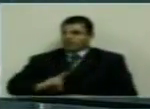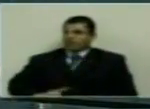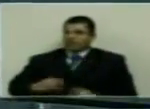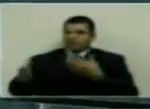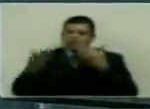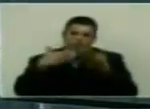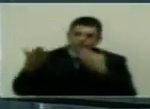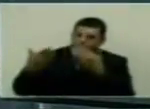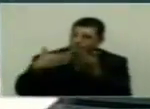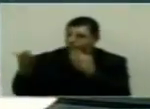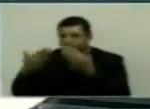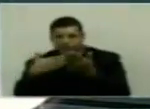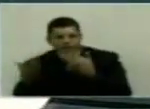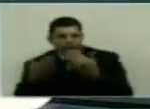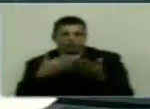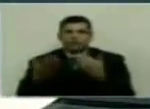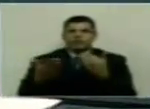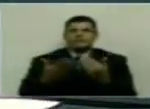esse debate,